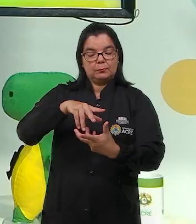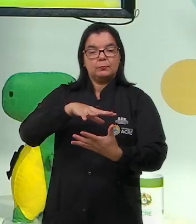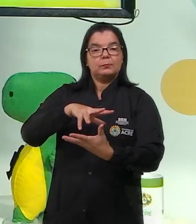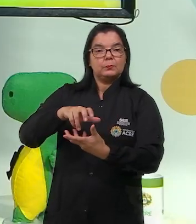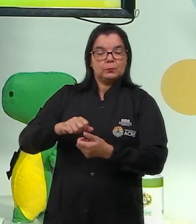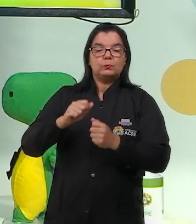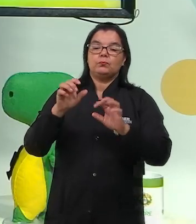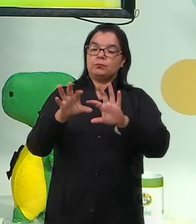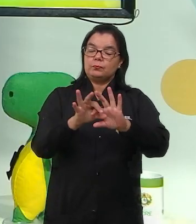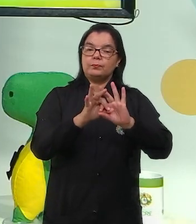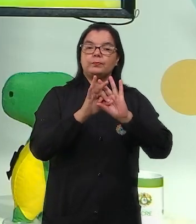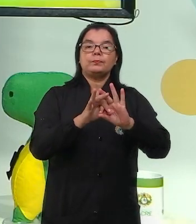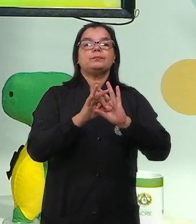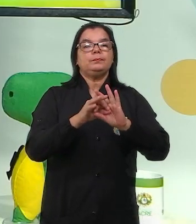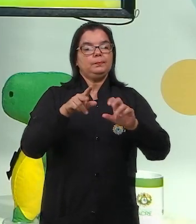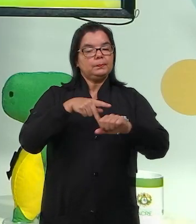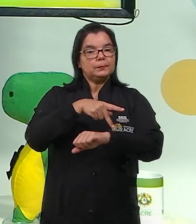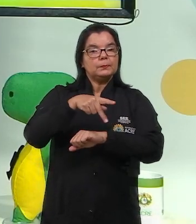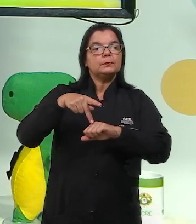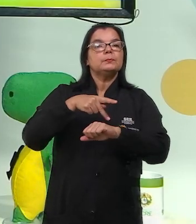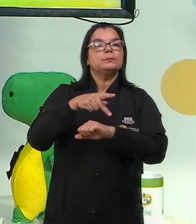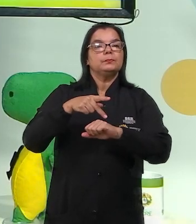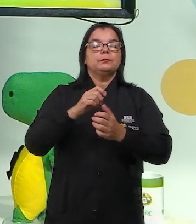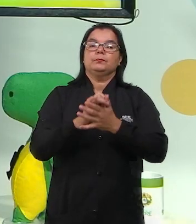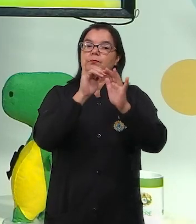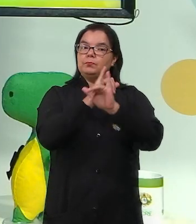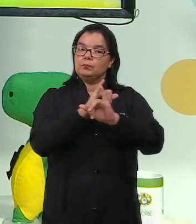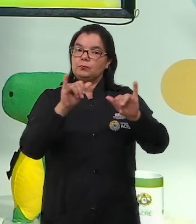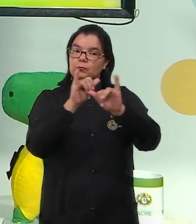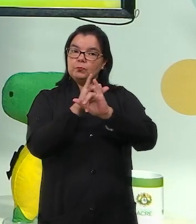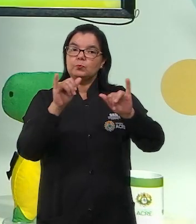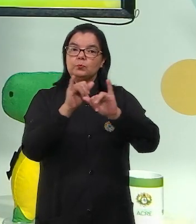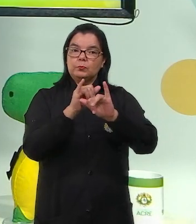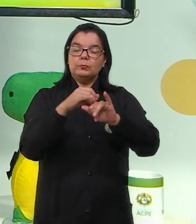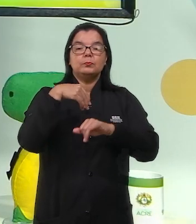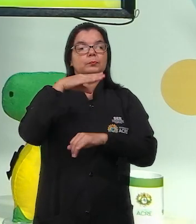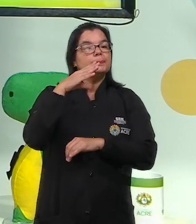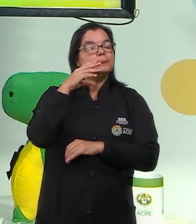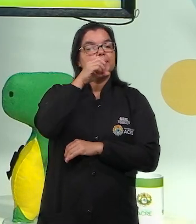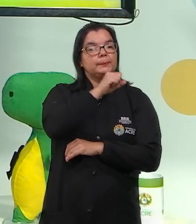essa interligação dos países, que a notícia é passada de uma forma mais